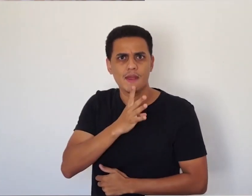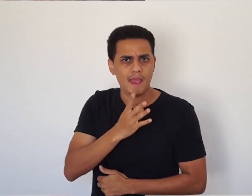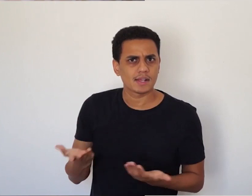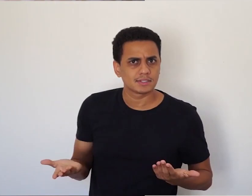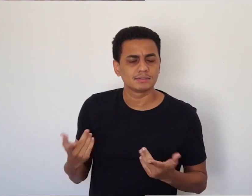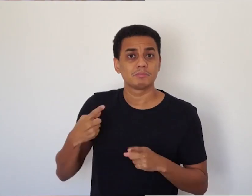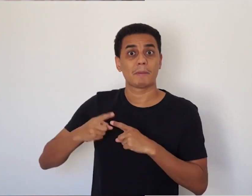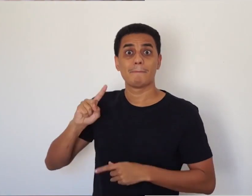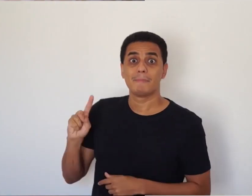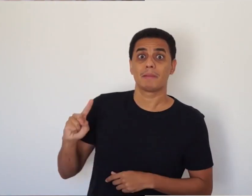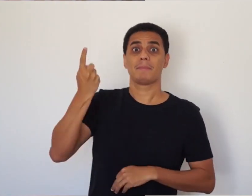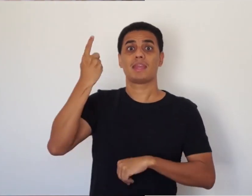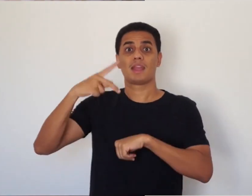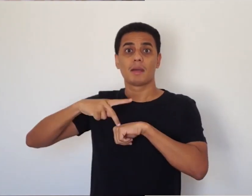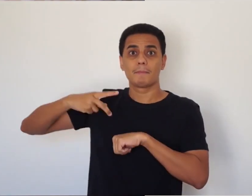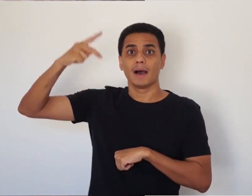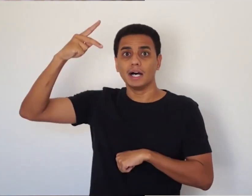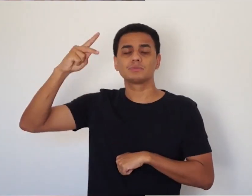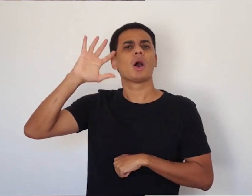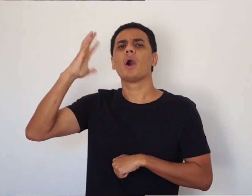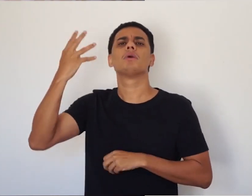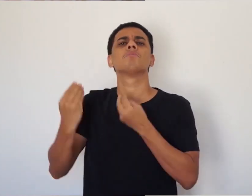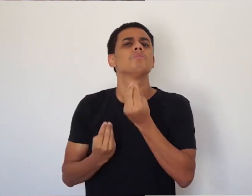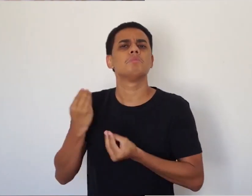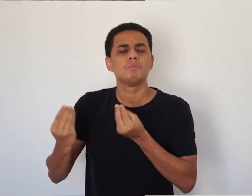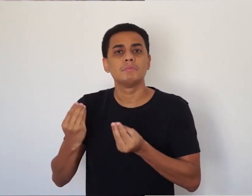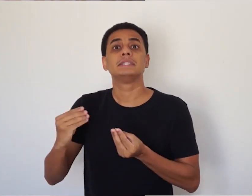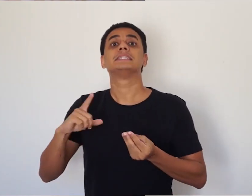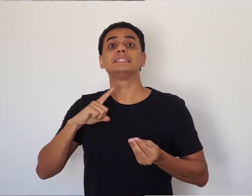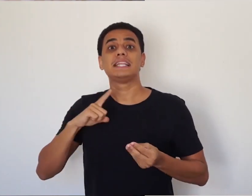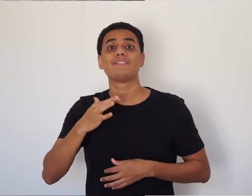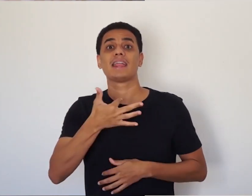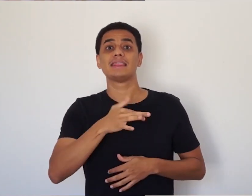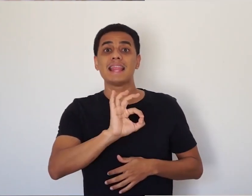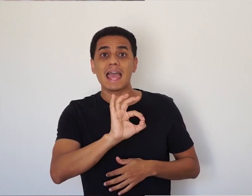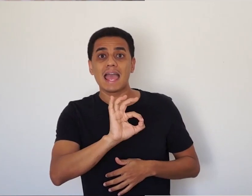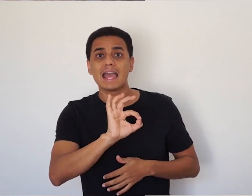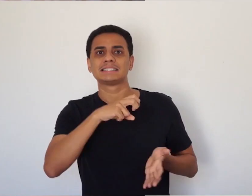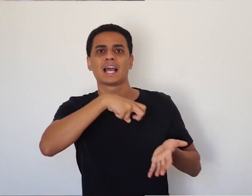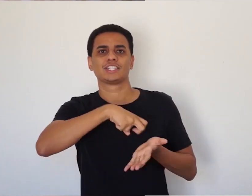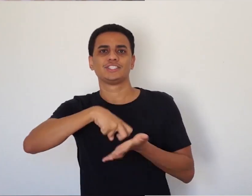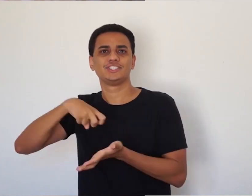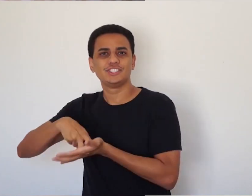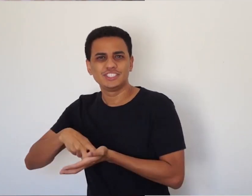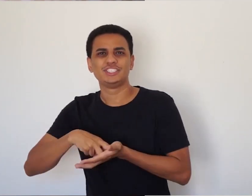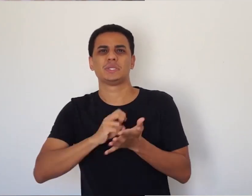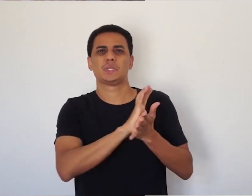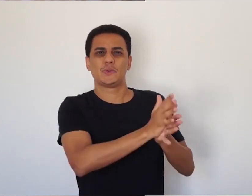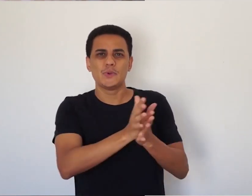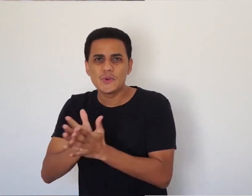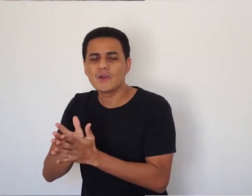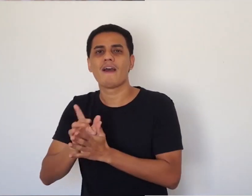Páscoa, porque curiosamente a primeira Páscoa se dá no fim de um processo de 10 pragas que